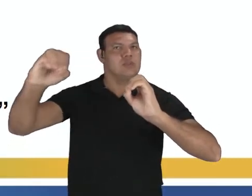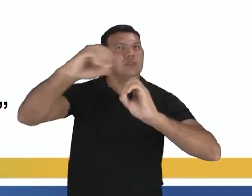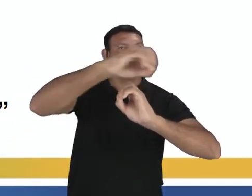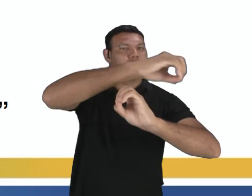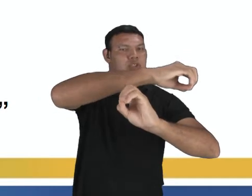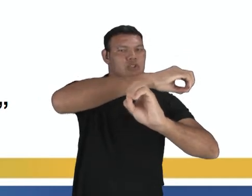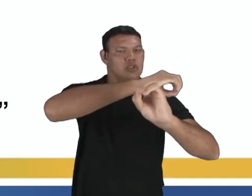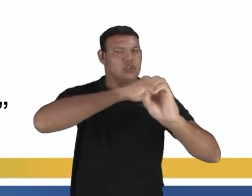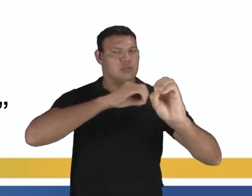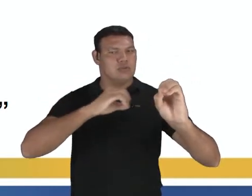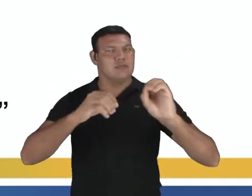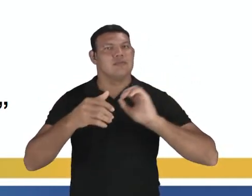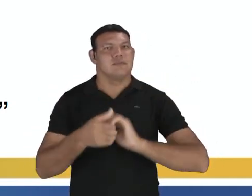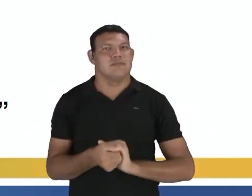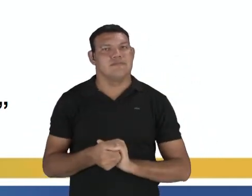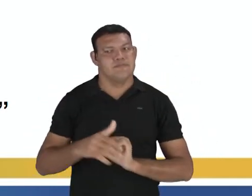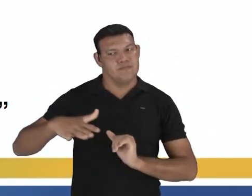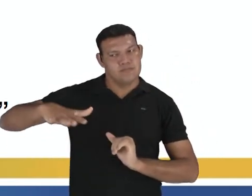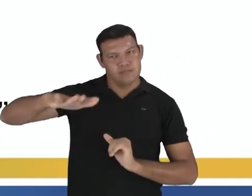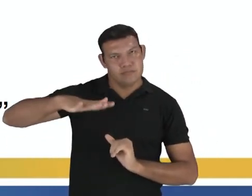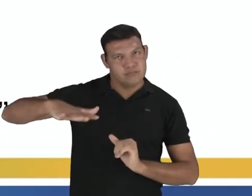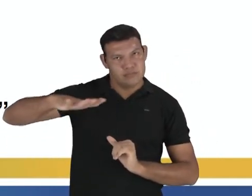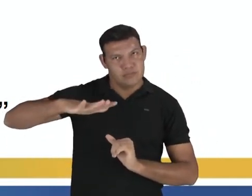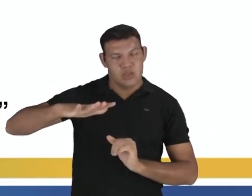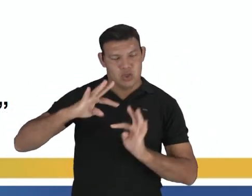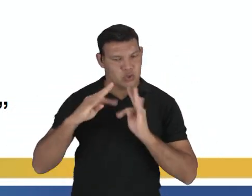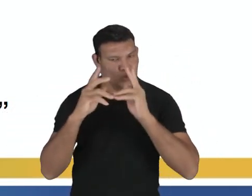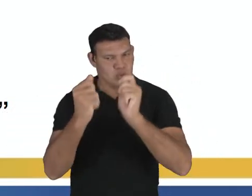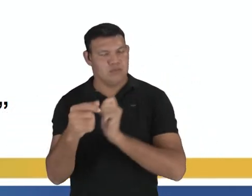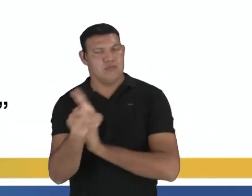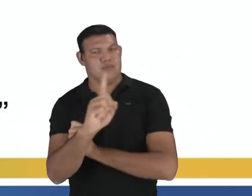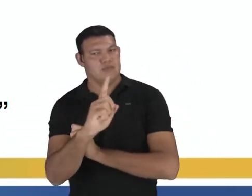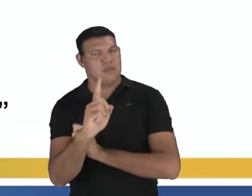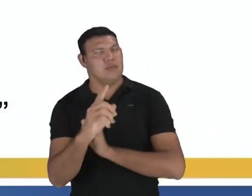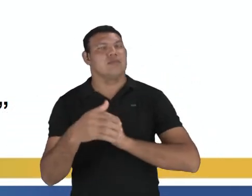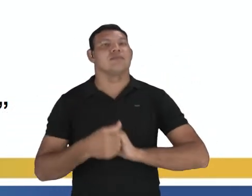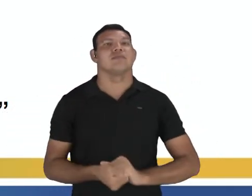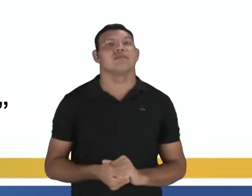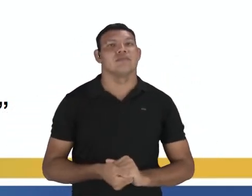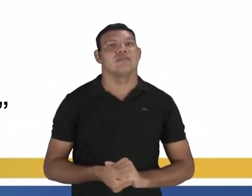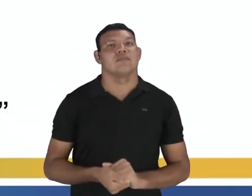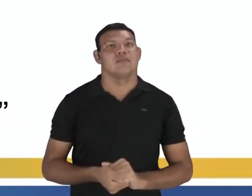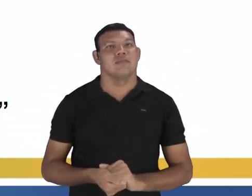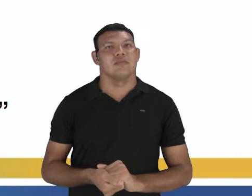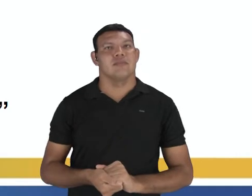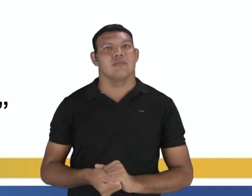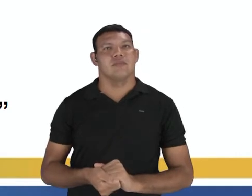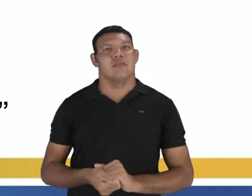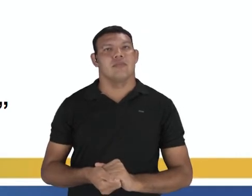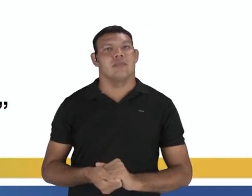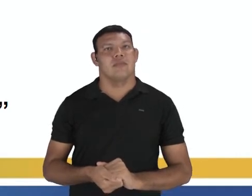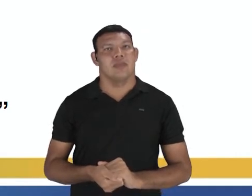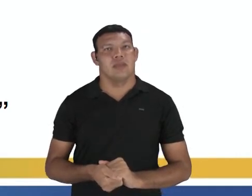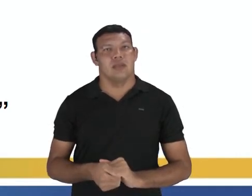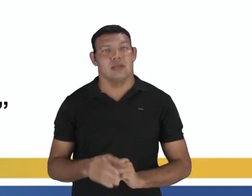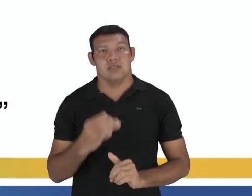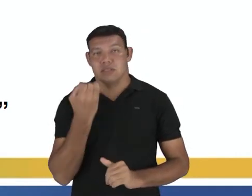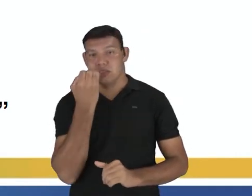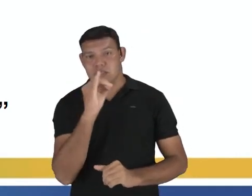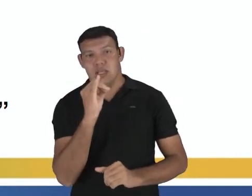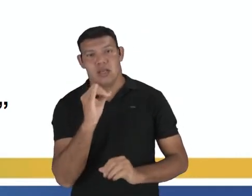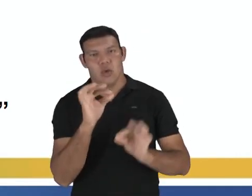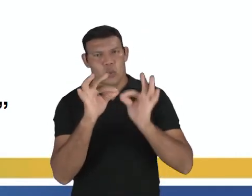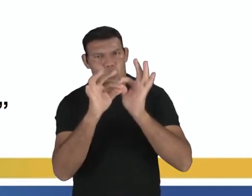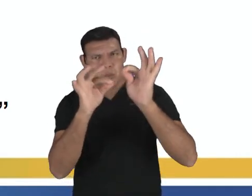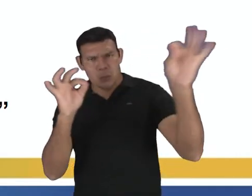aí ele vai percorrer somente uma parte dessa órbita, que eu vou chamar uma área. Não é a área completa, é somente uma parte. E se eu pegar em outra parte da